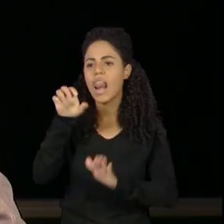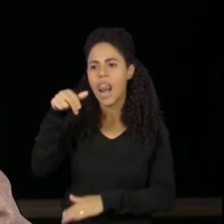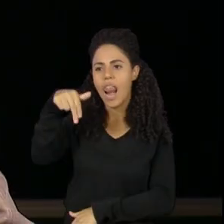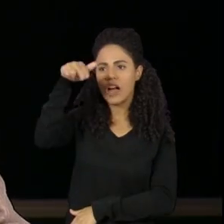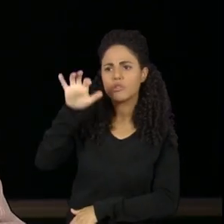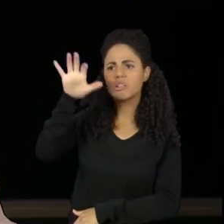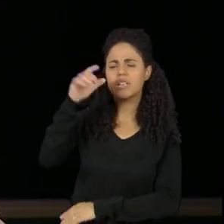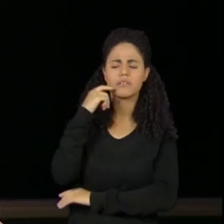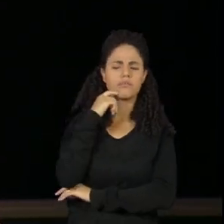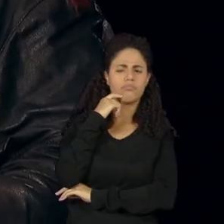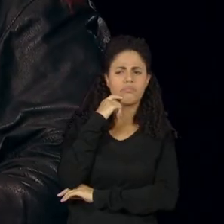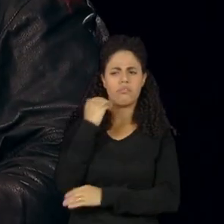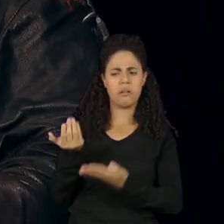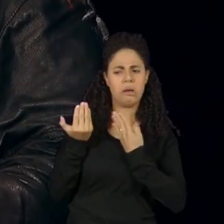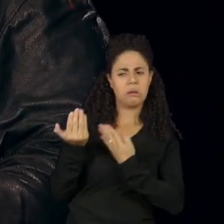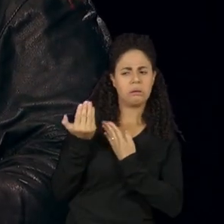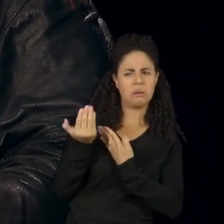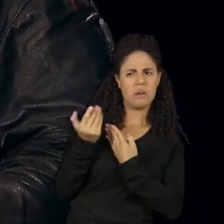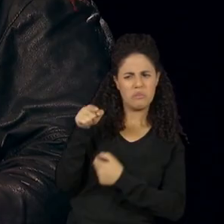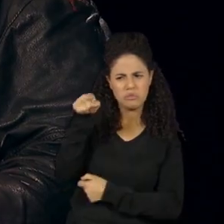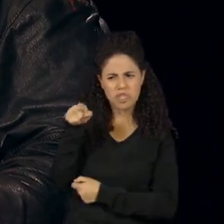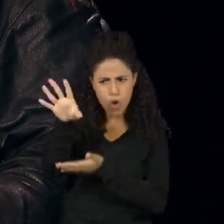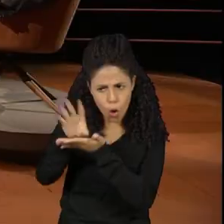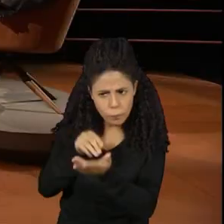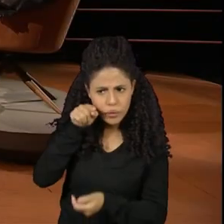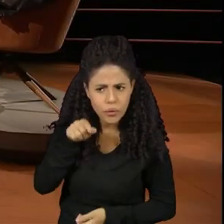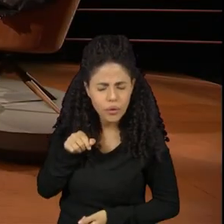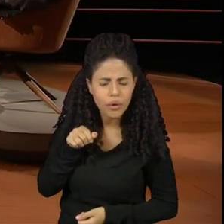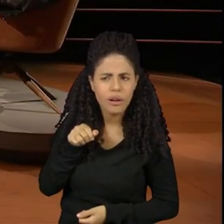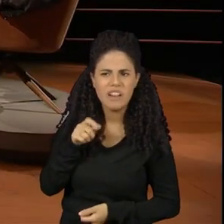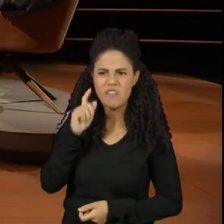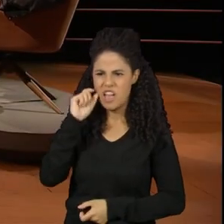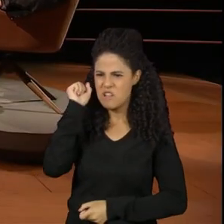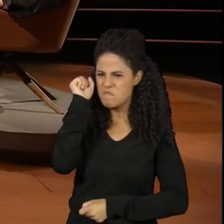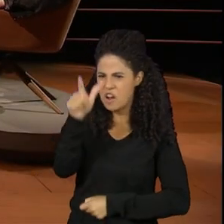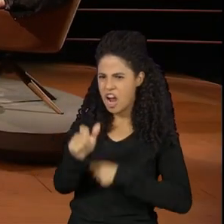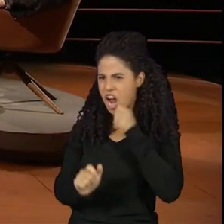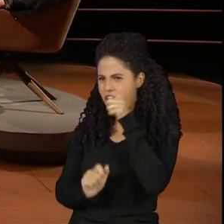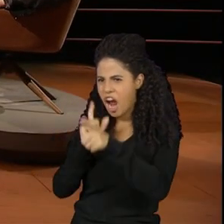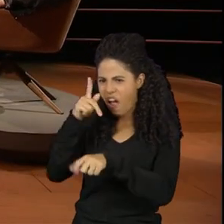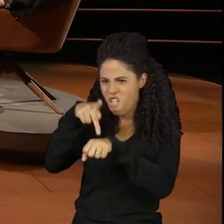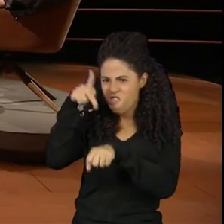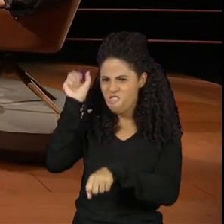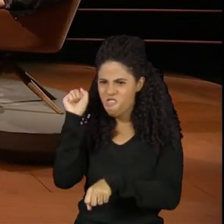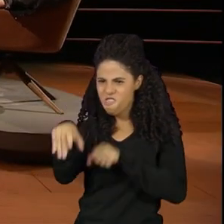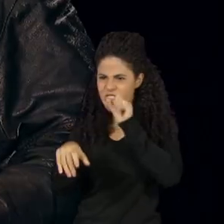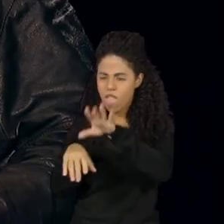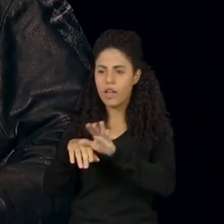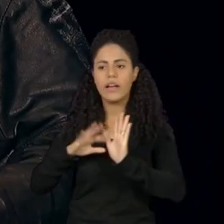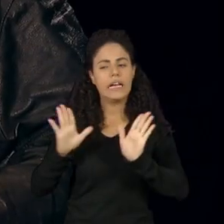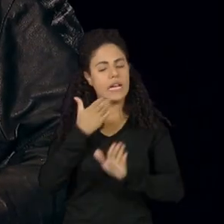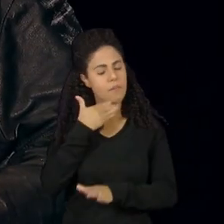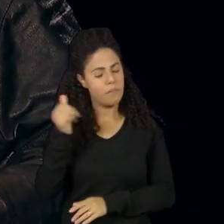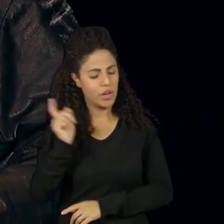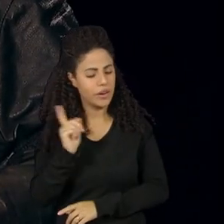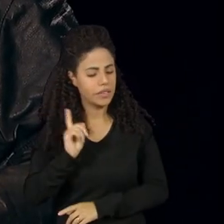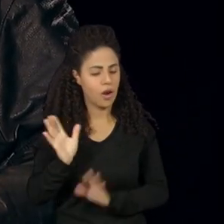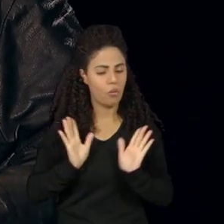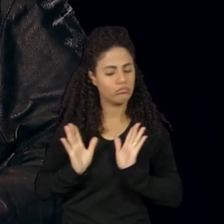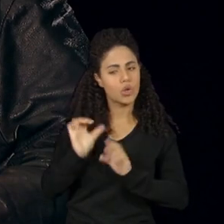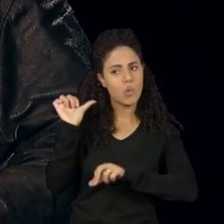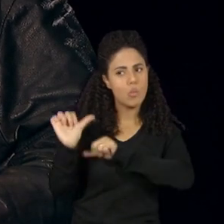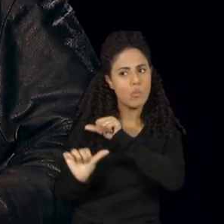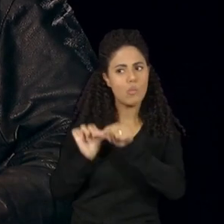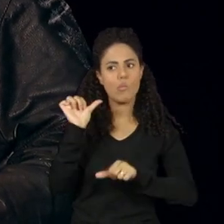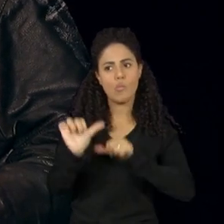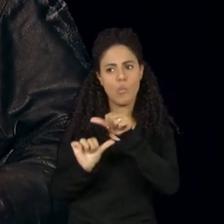peça, os caras ficam achando que a gente é o grupo, né? A gente vai ser apedrejado. Então, eu falei, acho que melhor a gente mudar esse nome. Aí a gente mudou